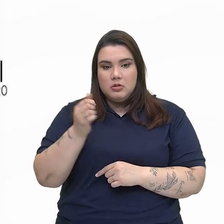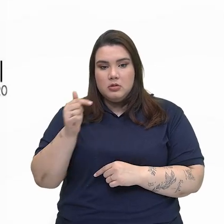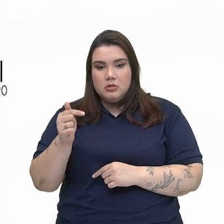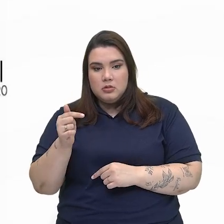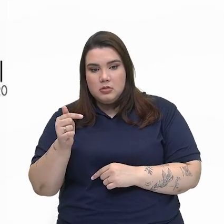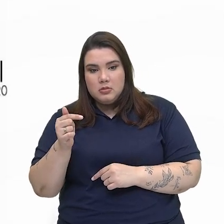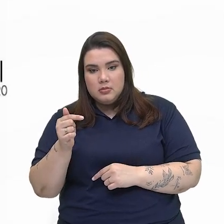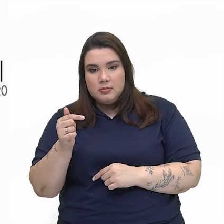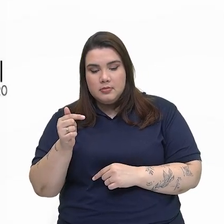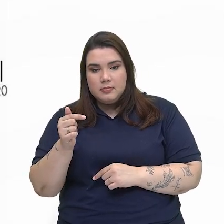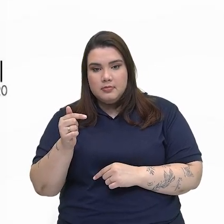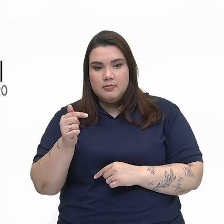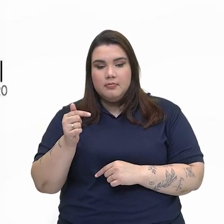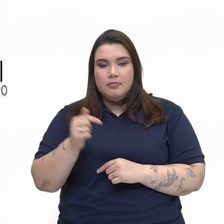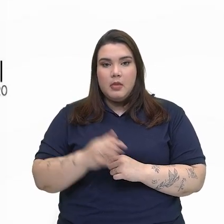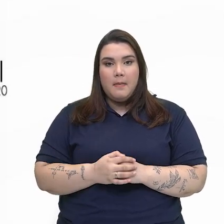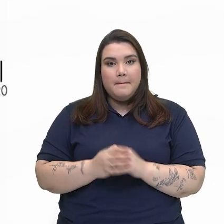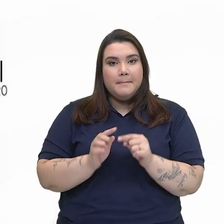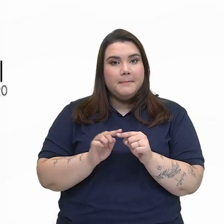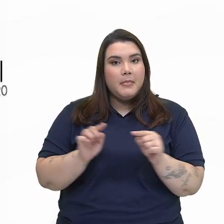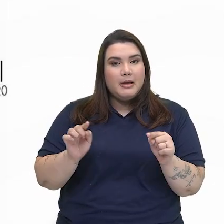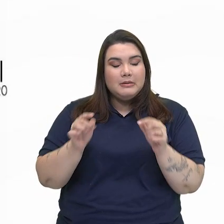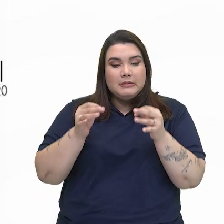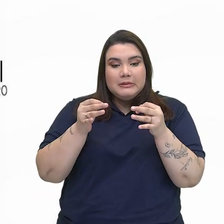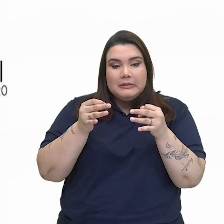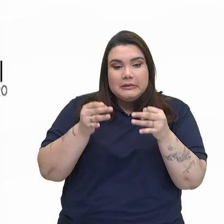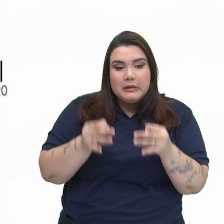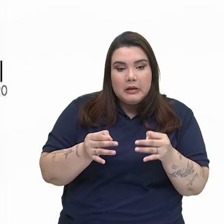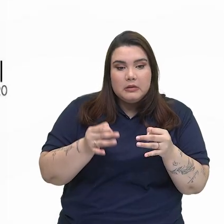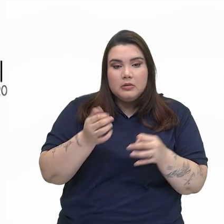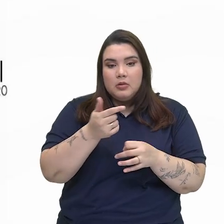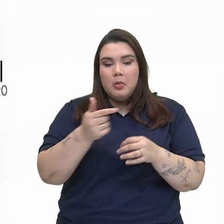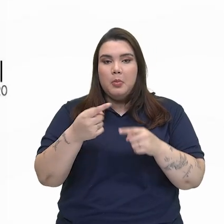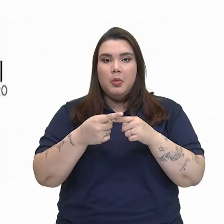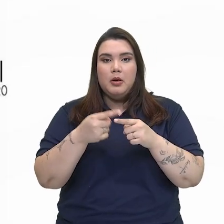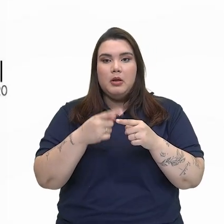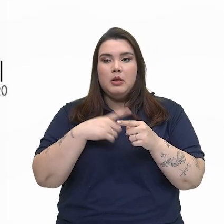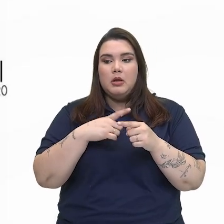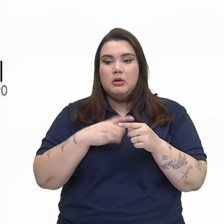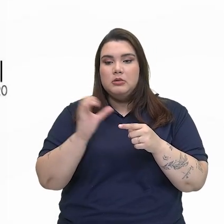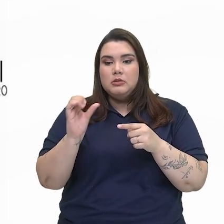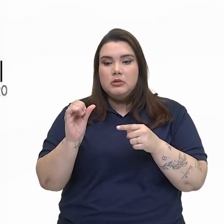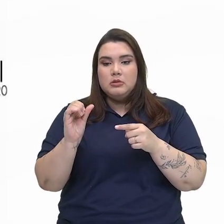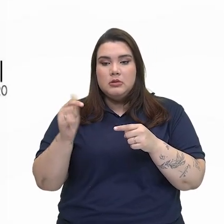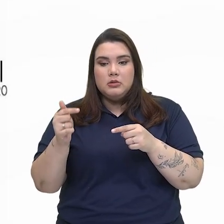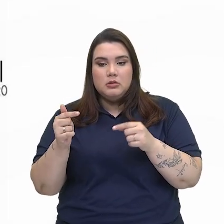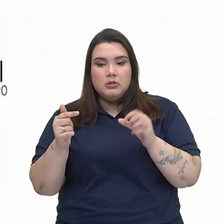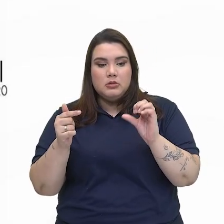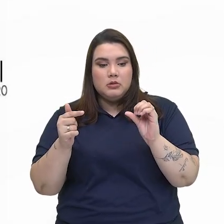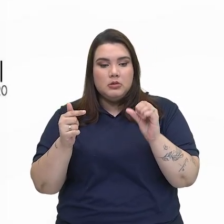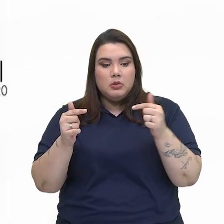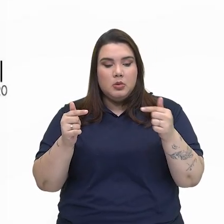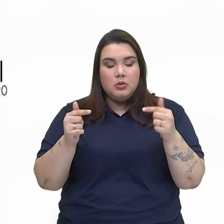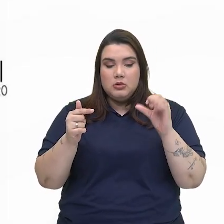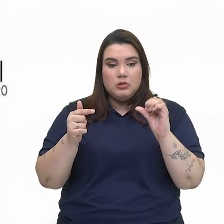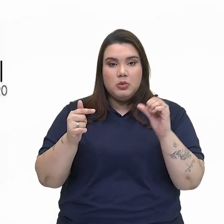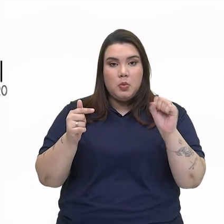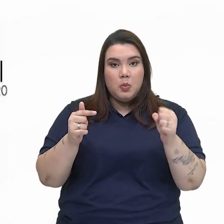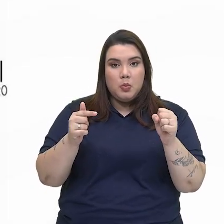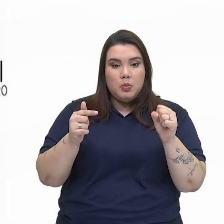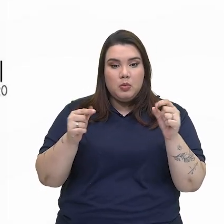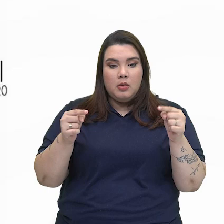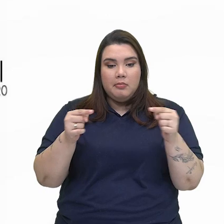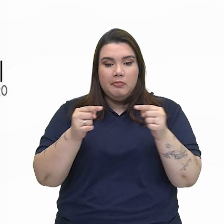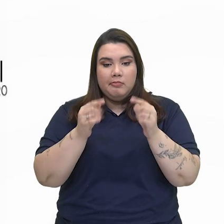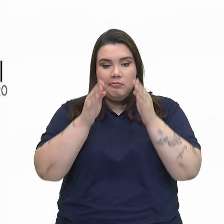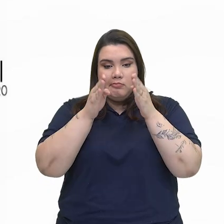67, mas eu não tenho certeza porque ele está entre o 67 e o 68. Então, eu